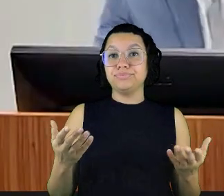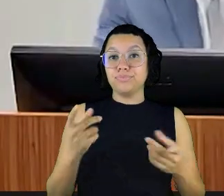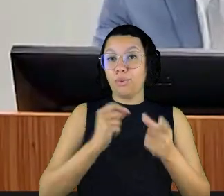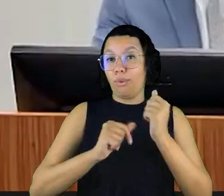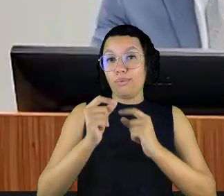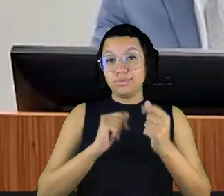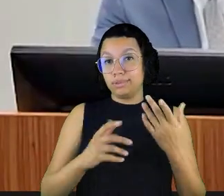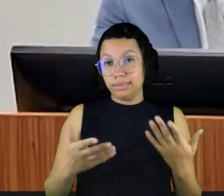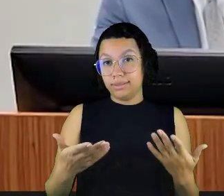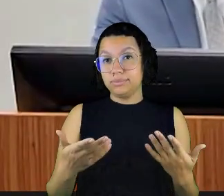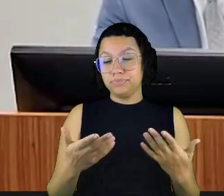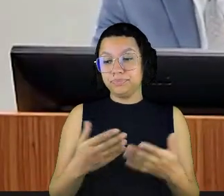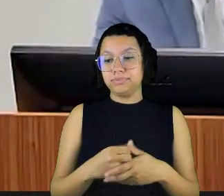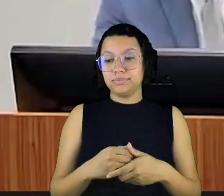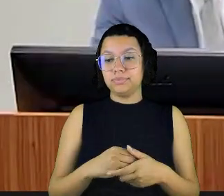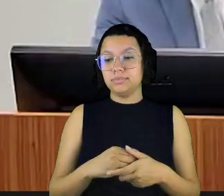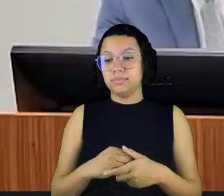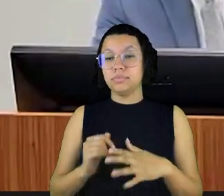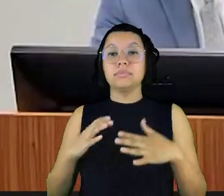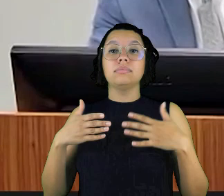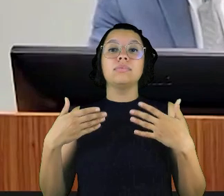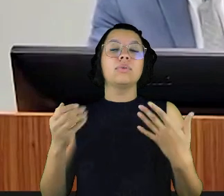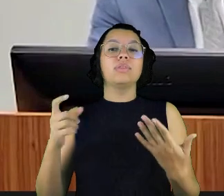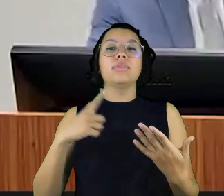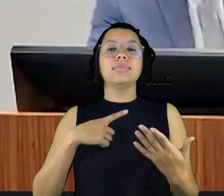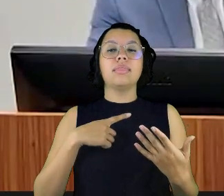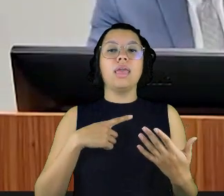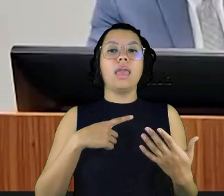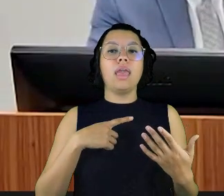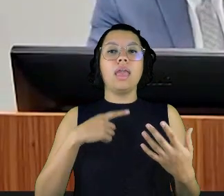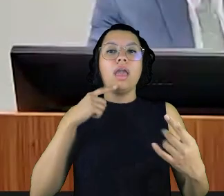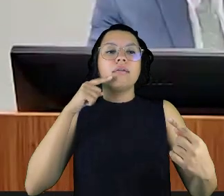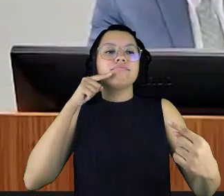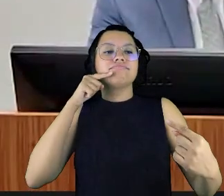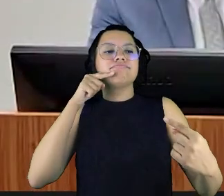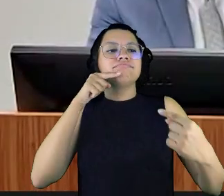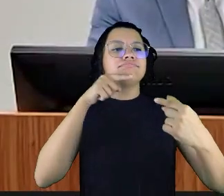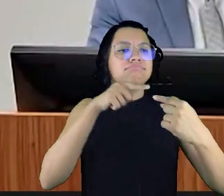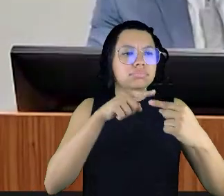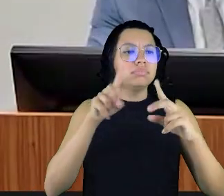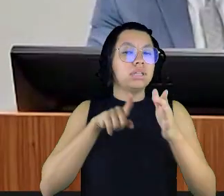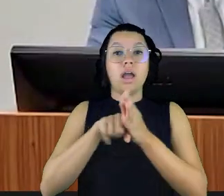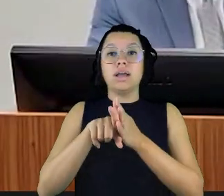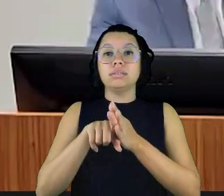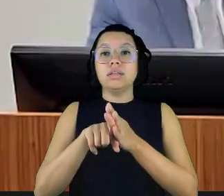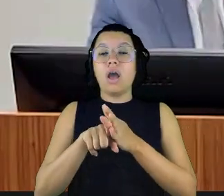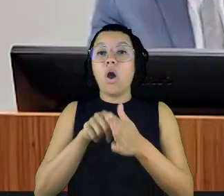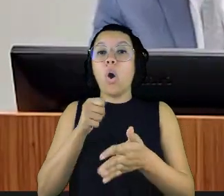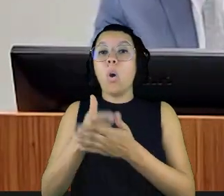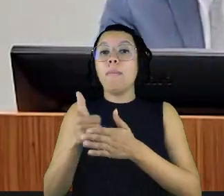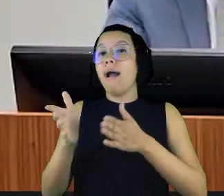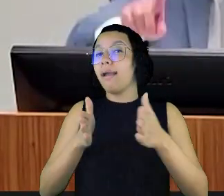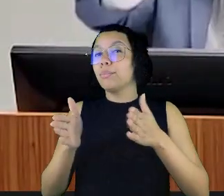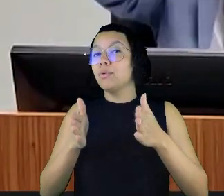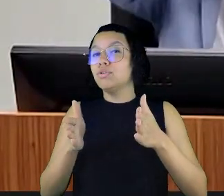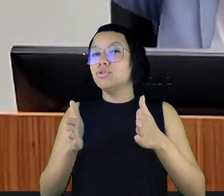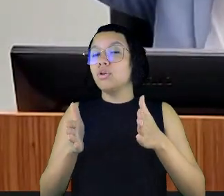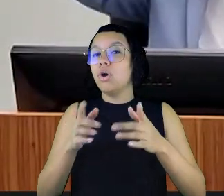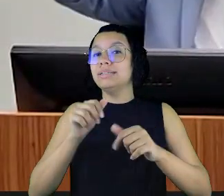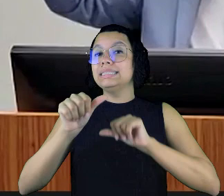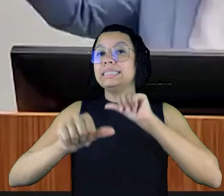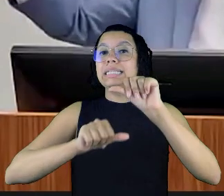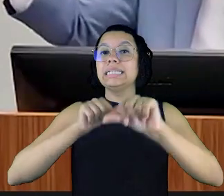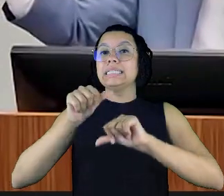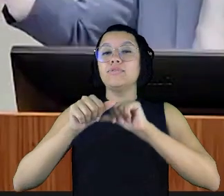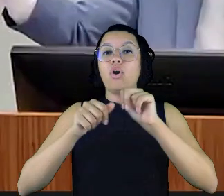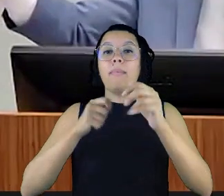há definitivização da questão, o pagamento provisório é convertido em pagamento definitivo, que não muda nada, porque ele já